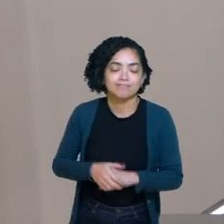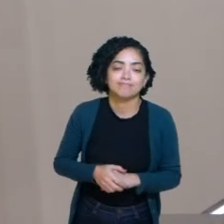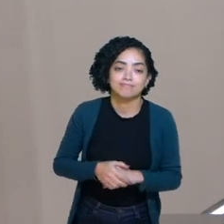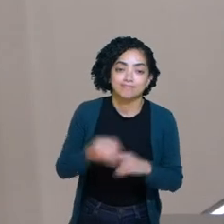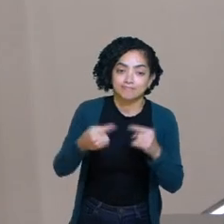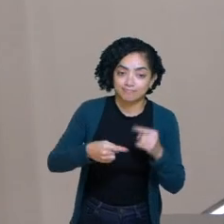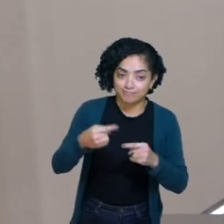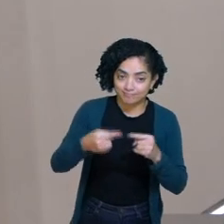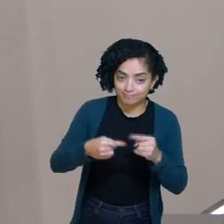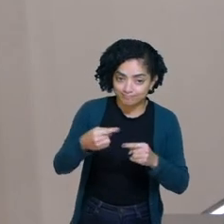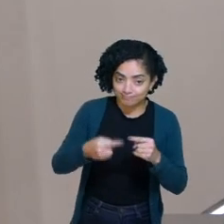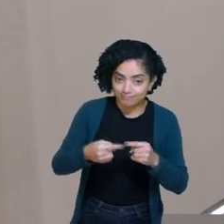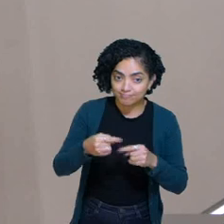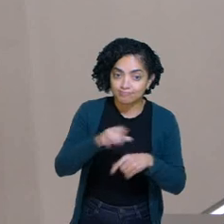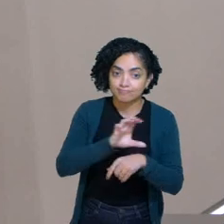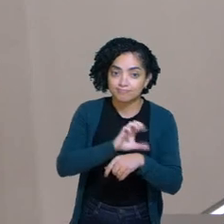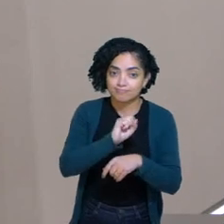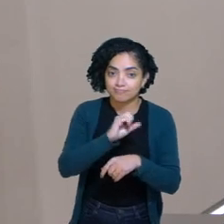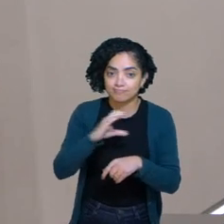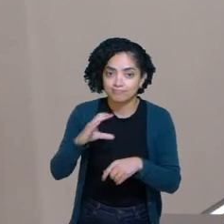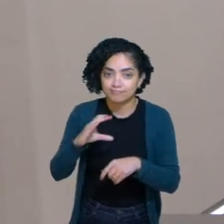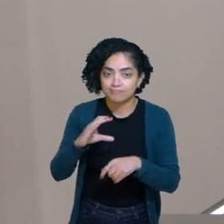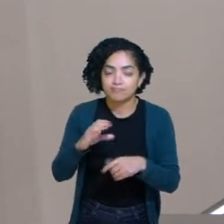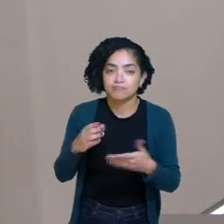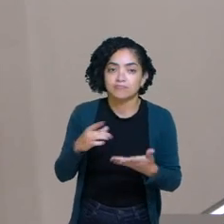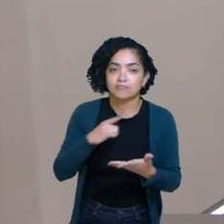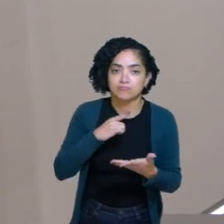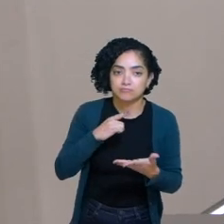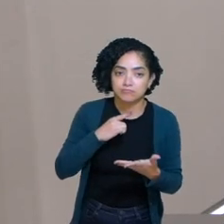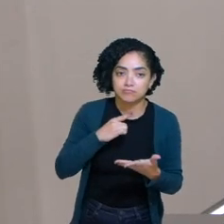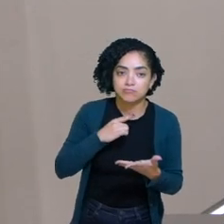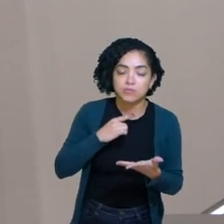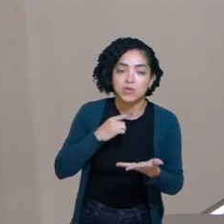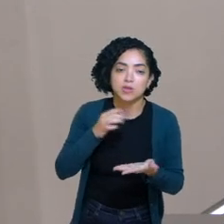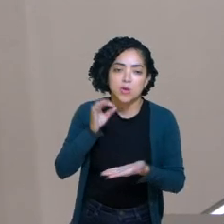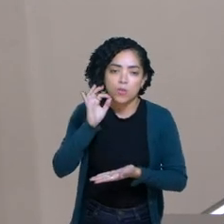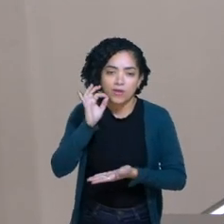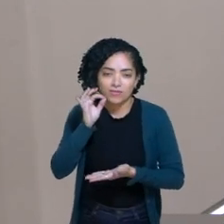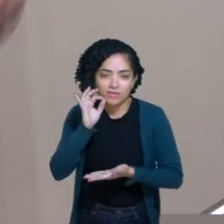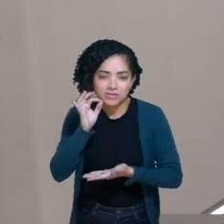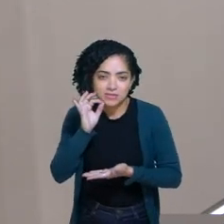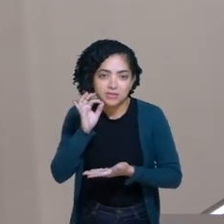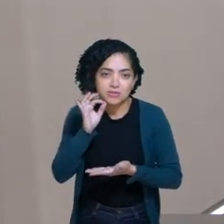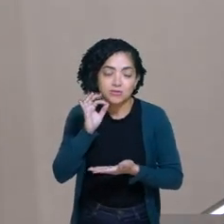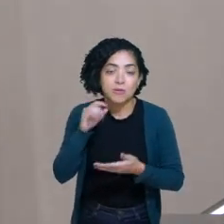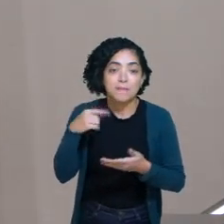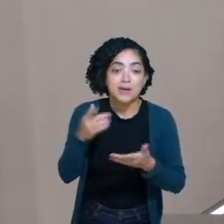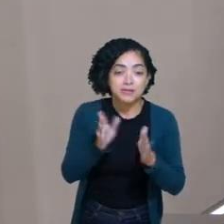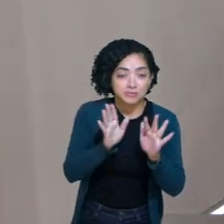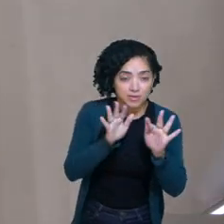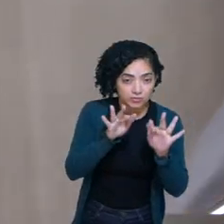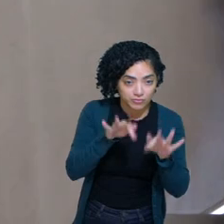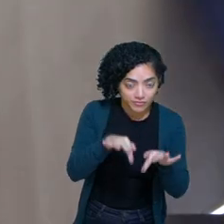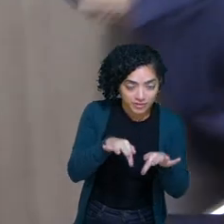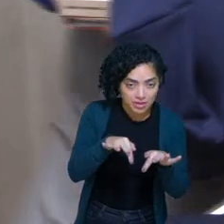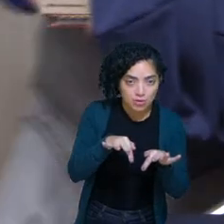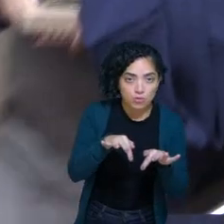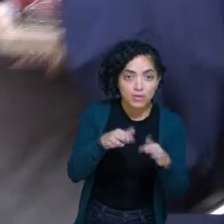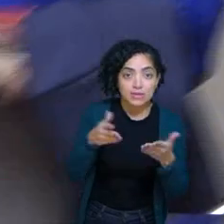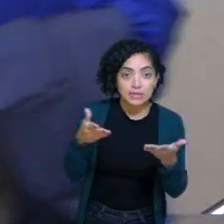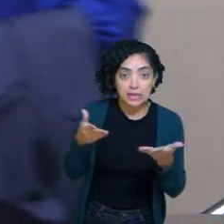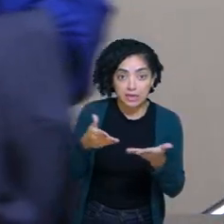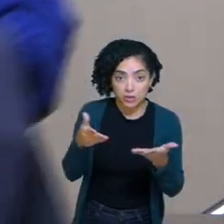Catarinense senhoras e senhores nós tínhamos um coffee break programado para agora mas vai ficar para o final do evento e agora a